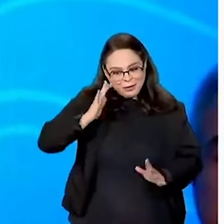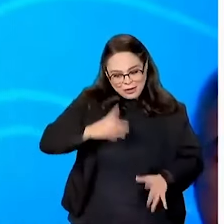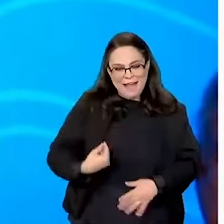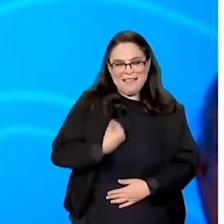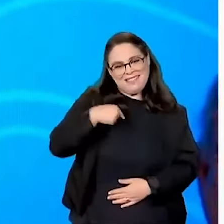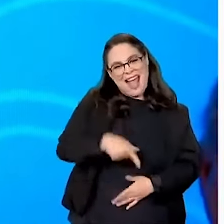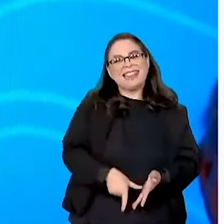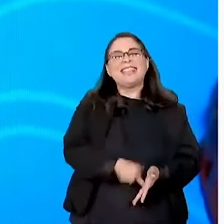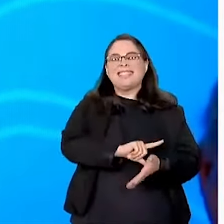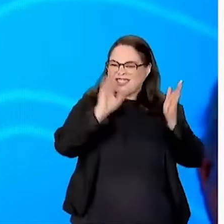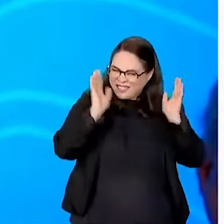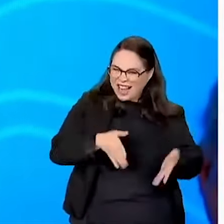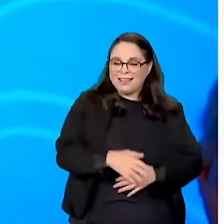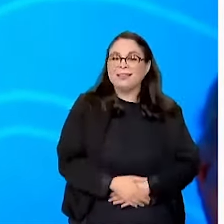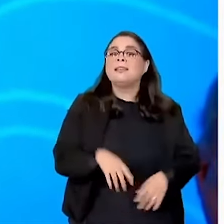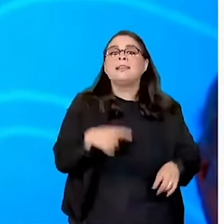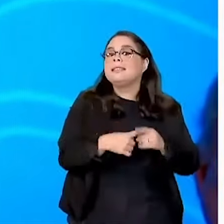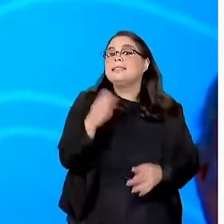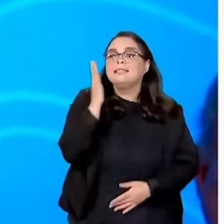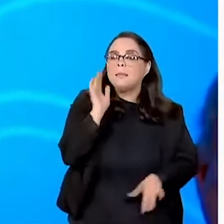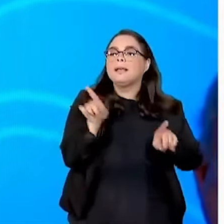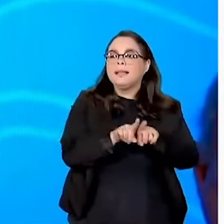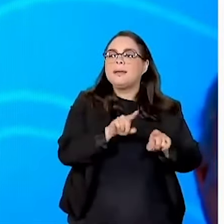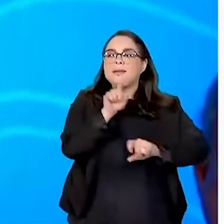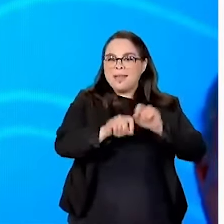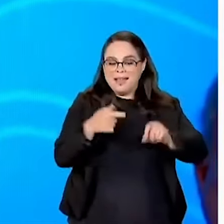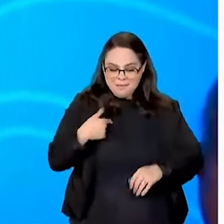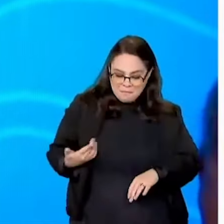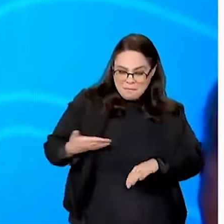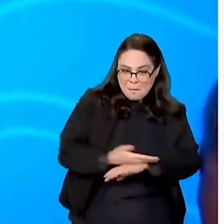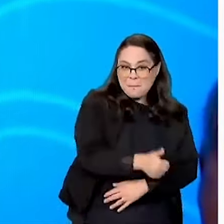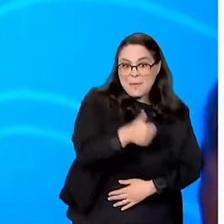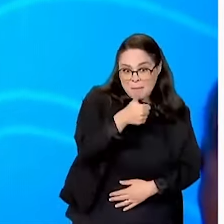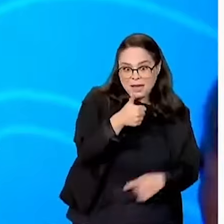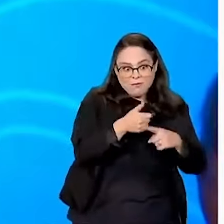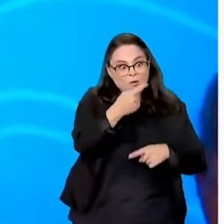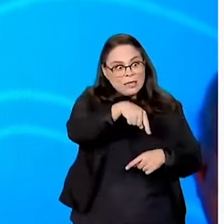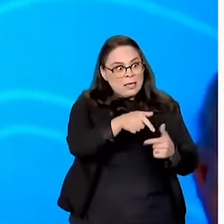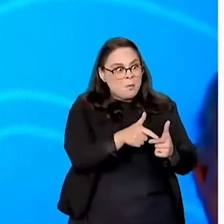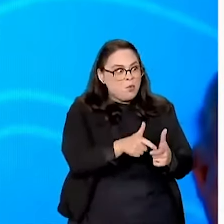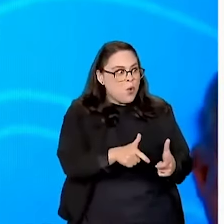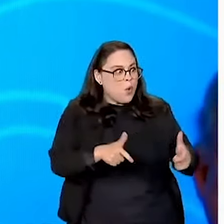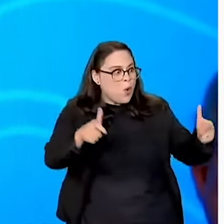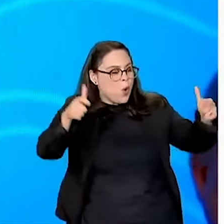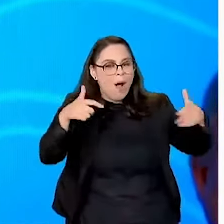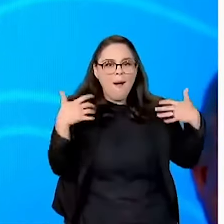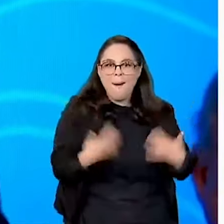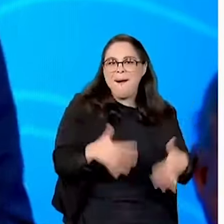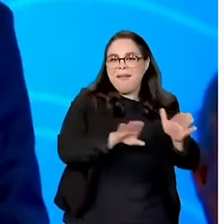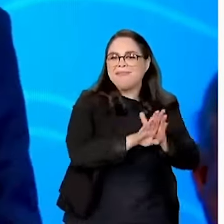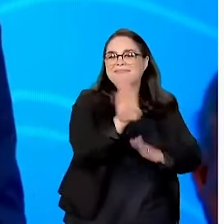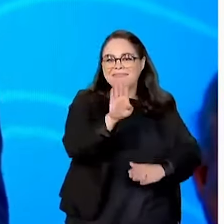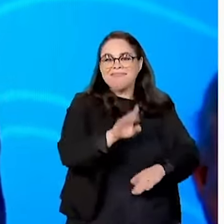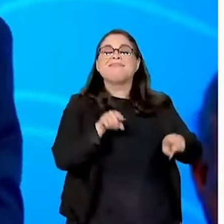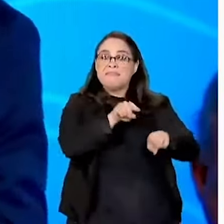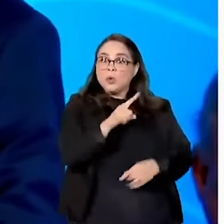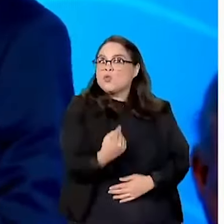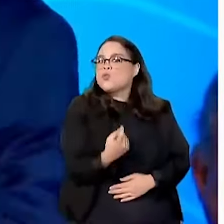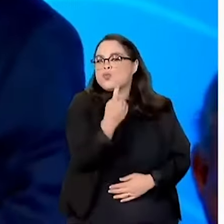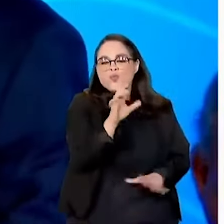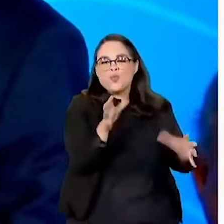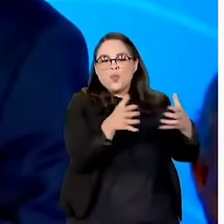vez. E por saber que depois que eu vim aqui a primeira vez, vocês cresceram muito. E foi o